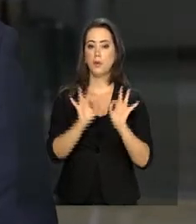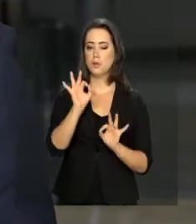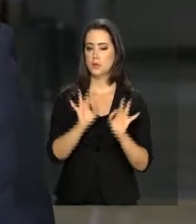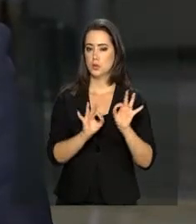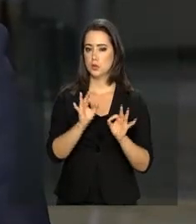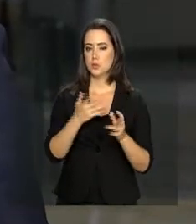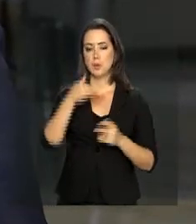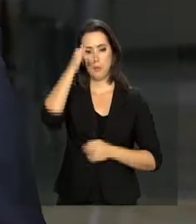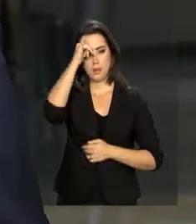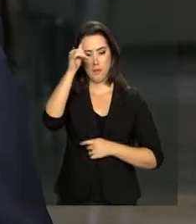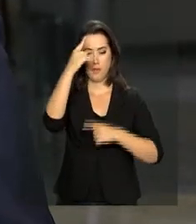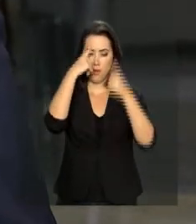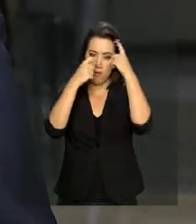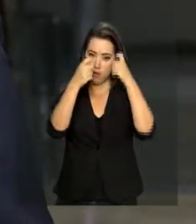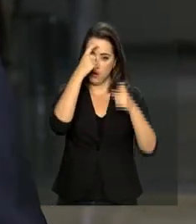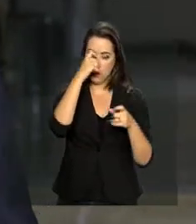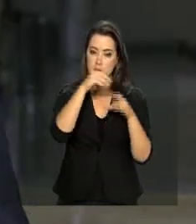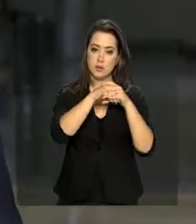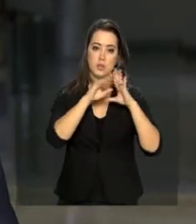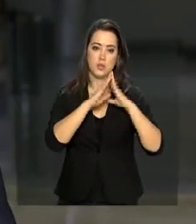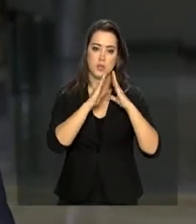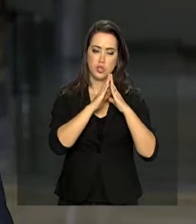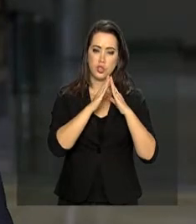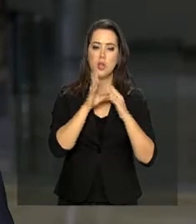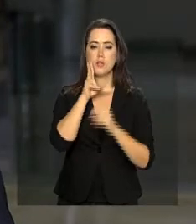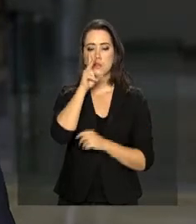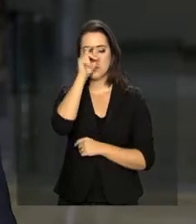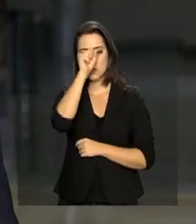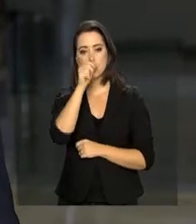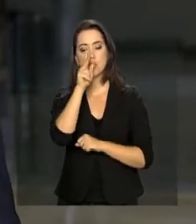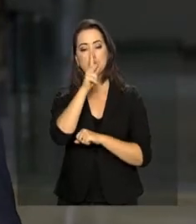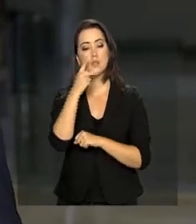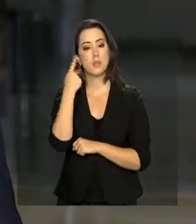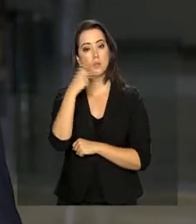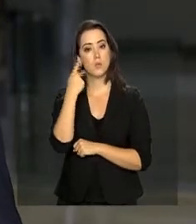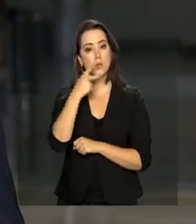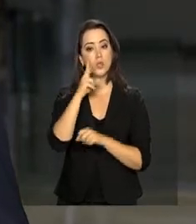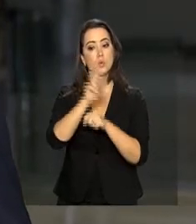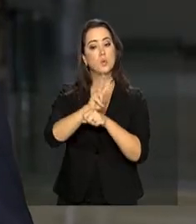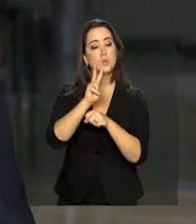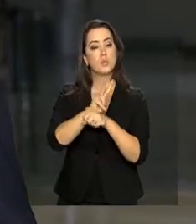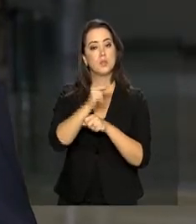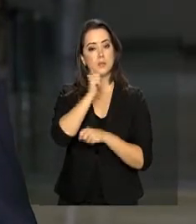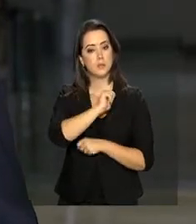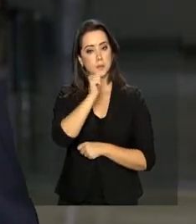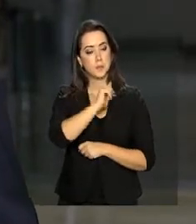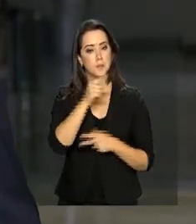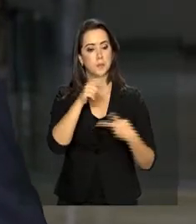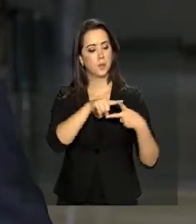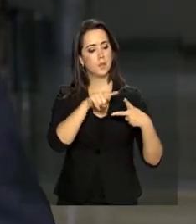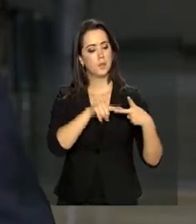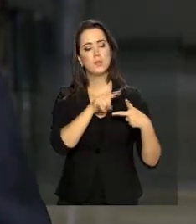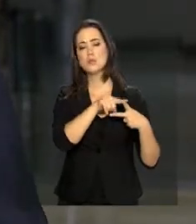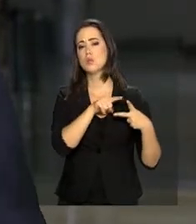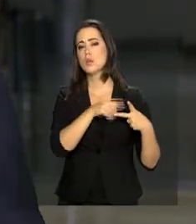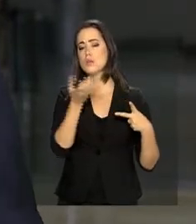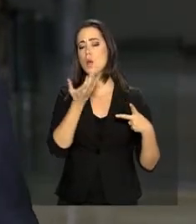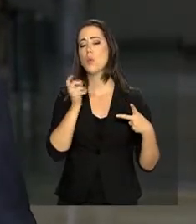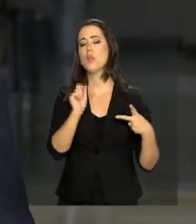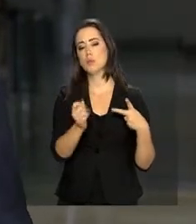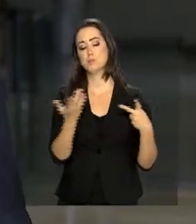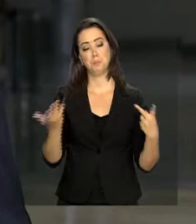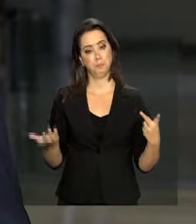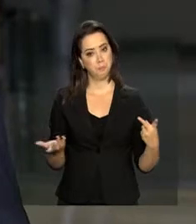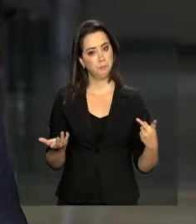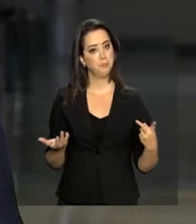violência doméstica e fortalecer as políticas públicas de proteção com as medidas o governo pretende combater essa